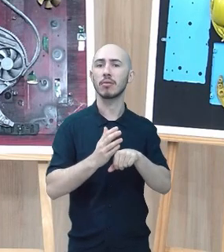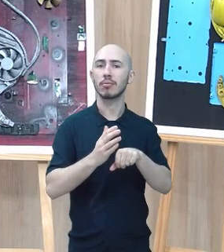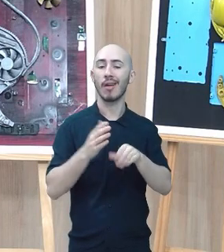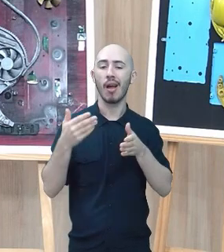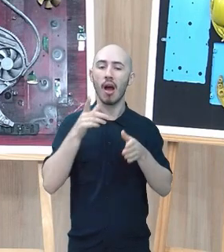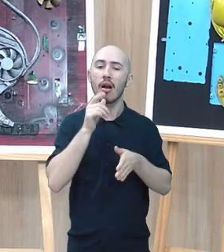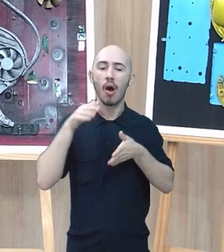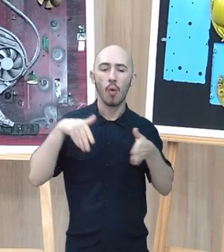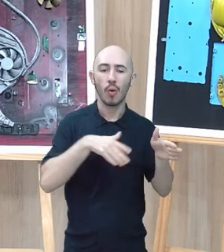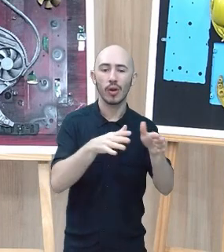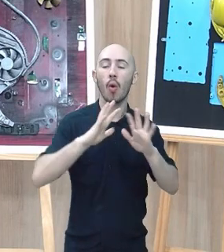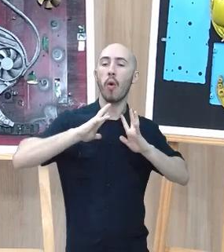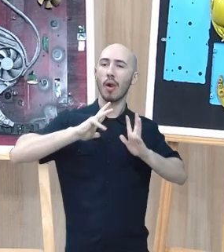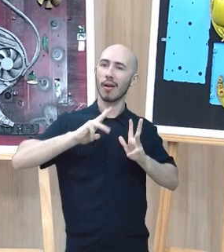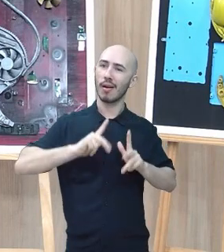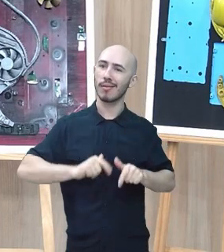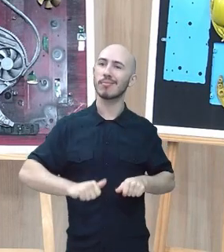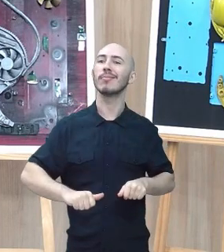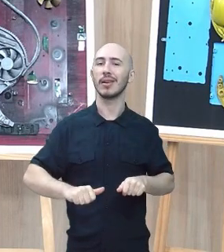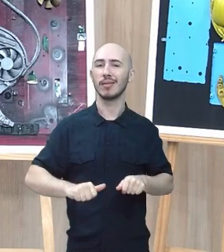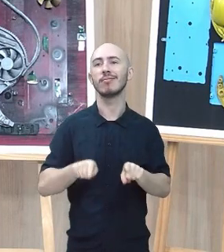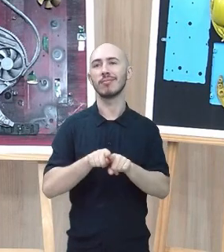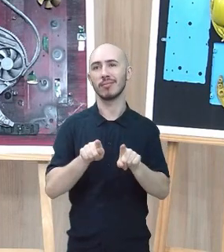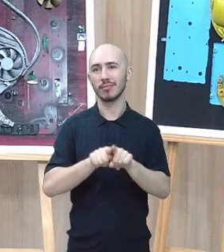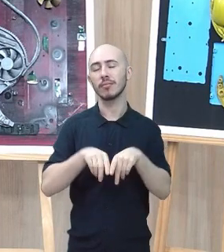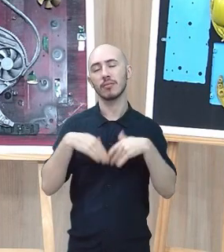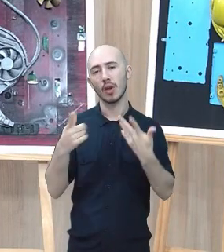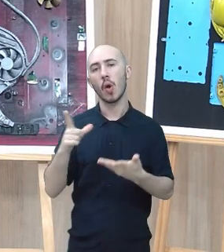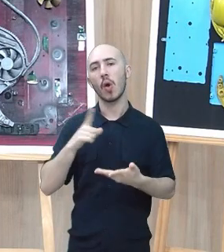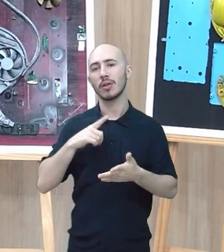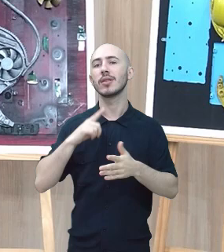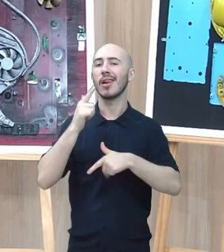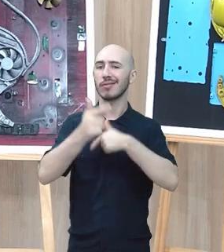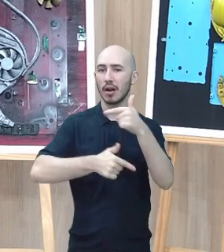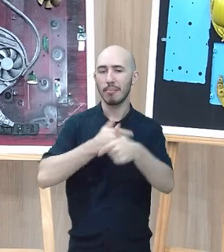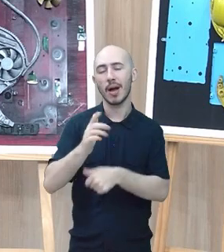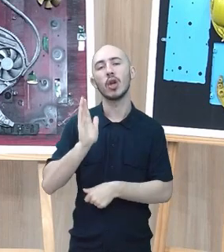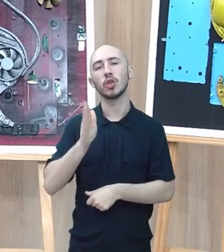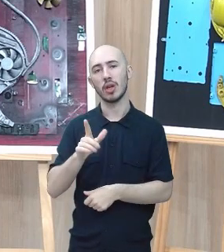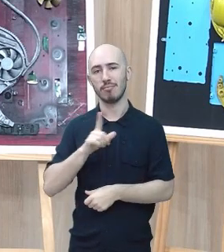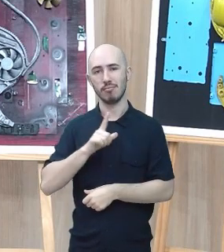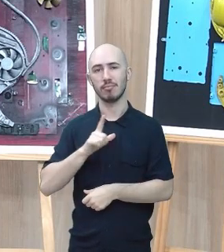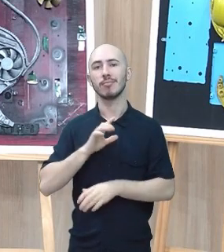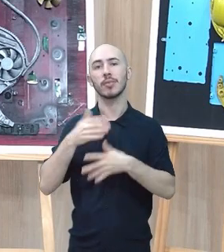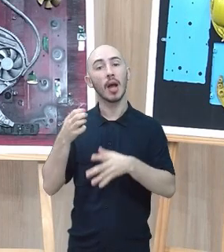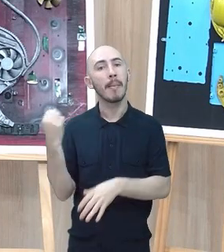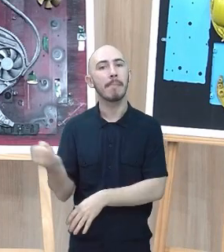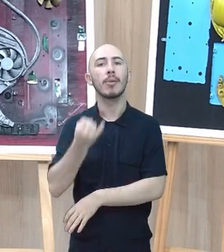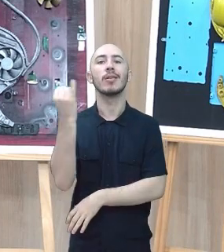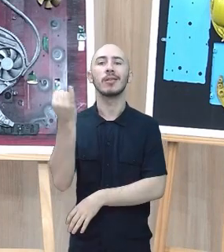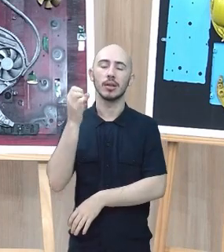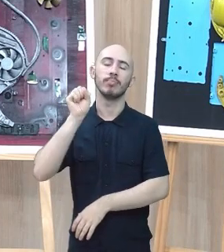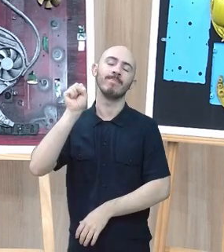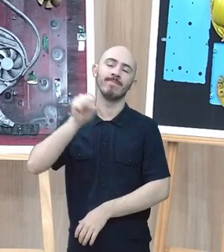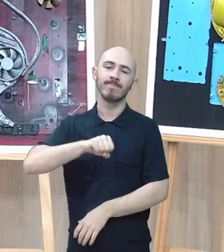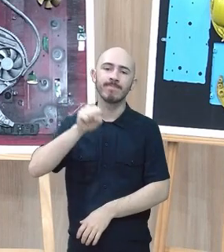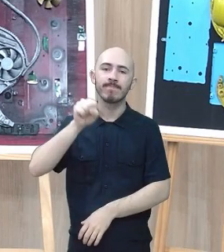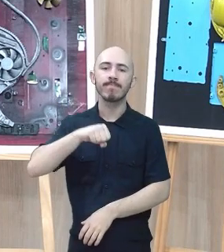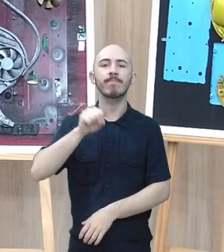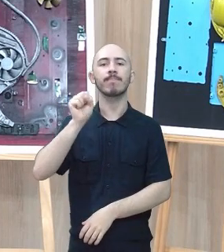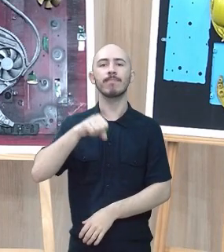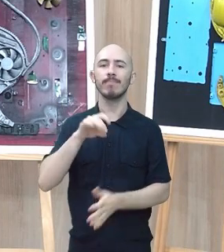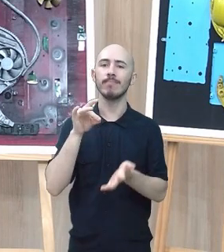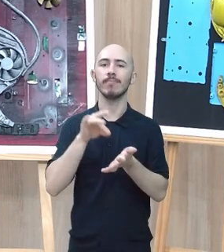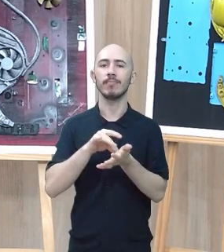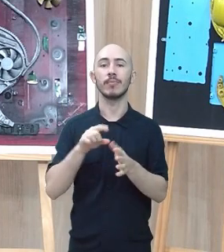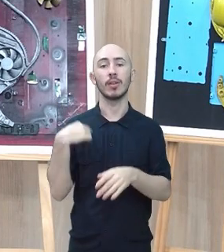rio Capibaribe, né? Existe um trabalho já feito em cima disso e que é tão importante e tão precioso porque